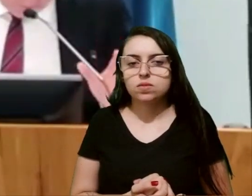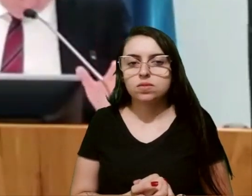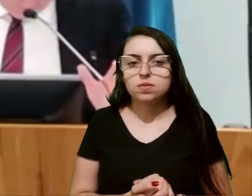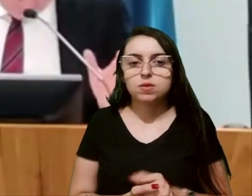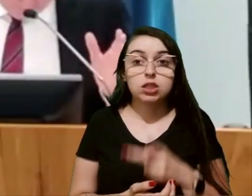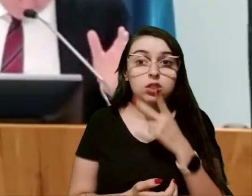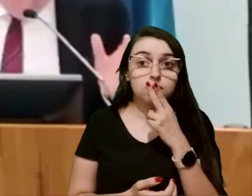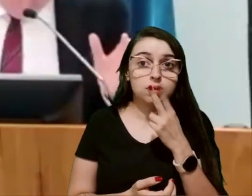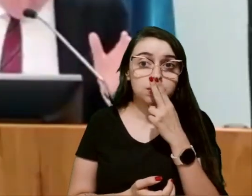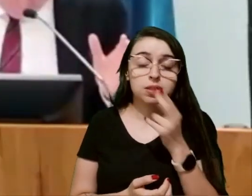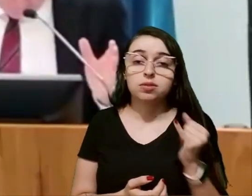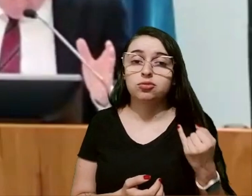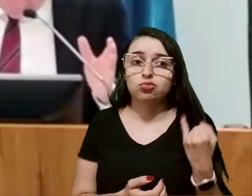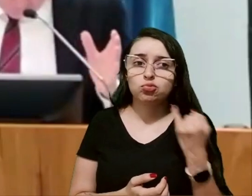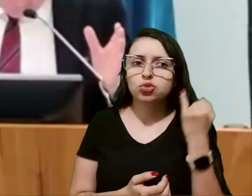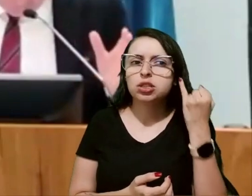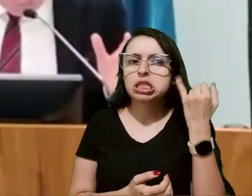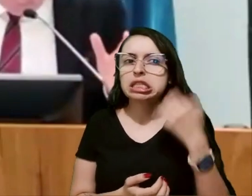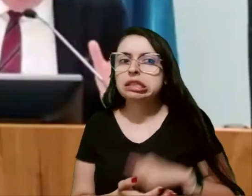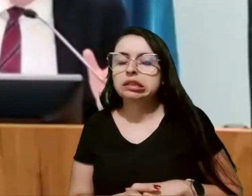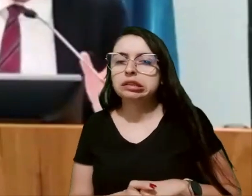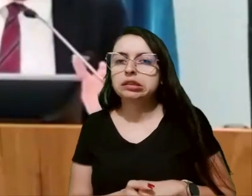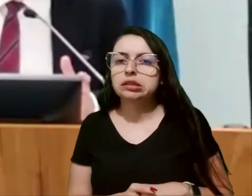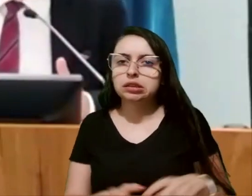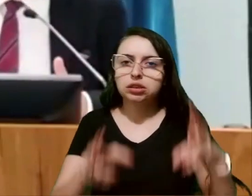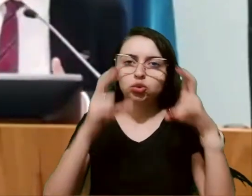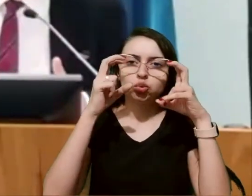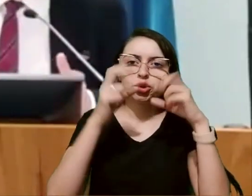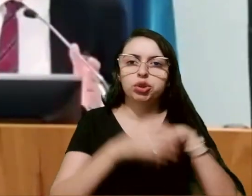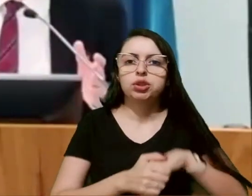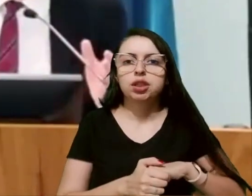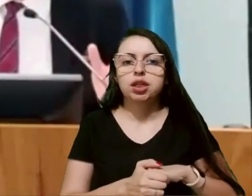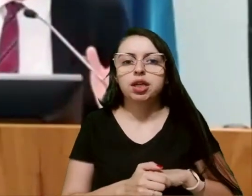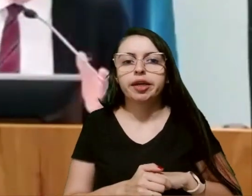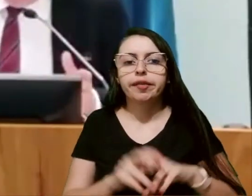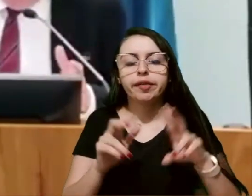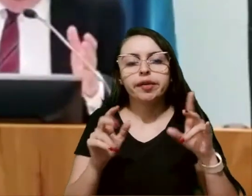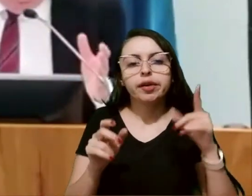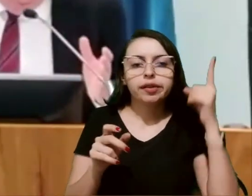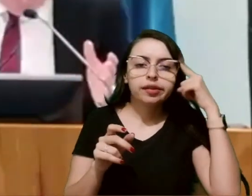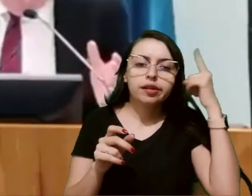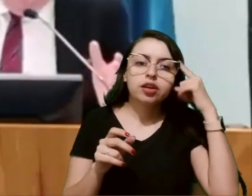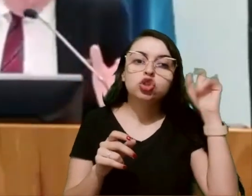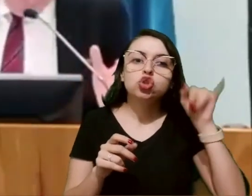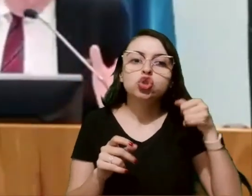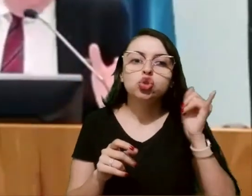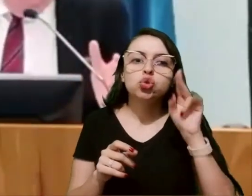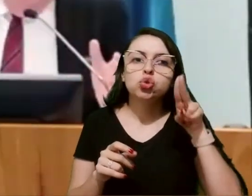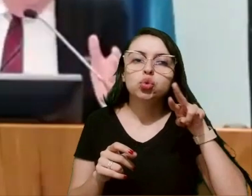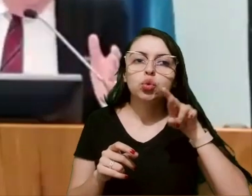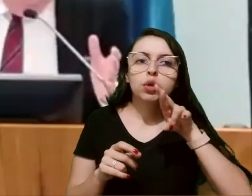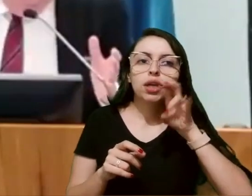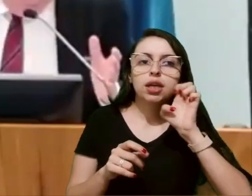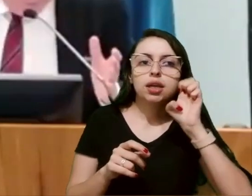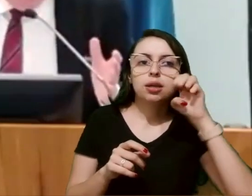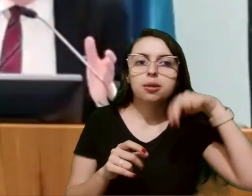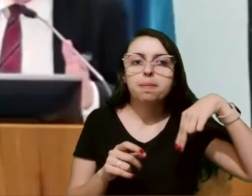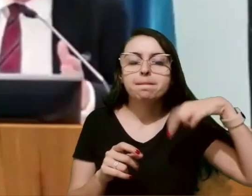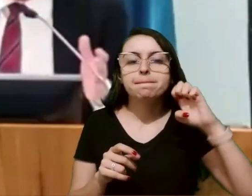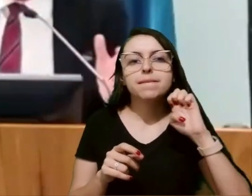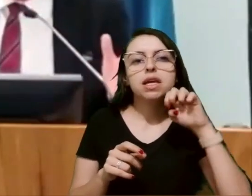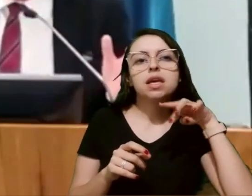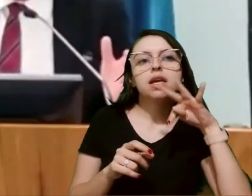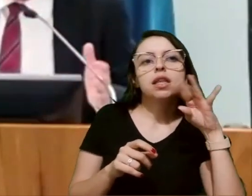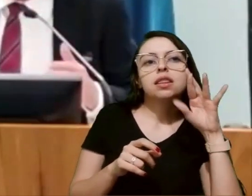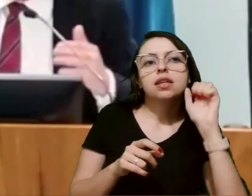Eu achei bastante interessante a ideia da jurimetria e